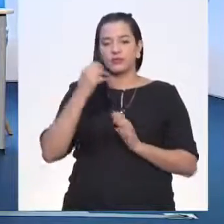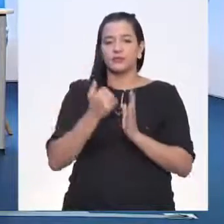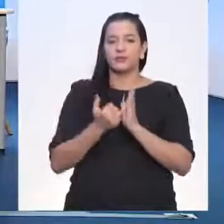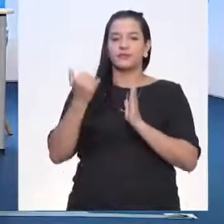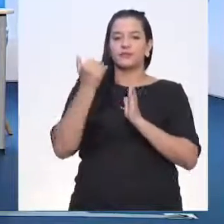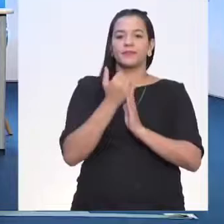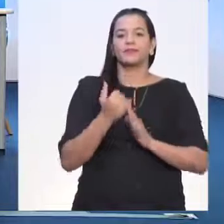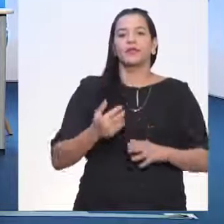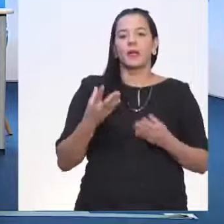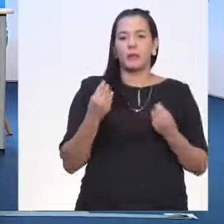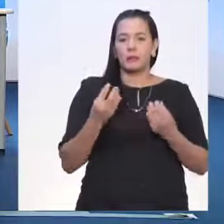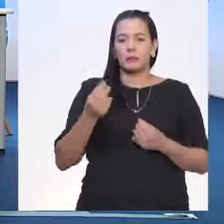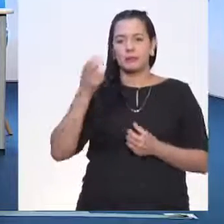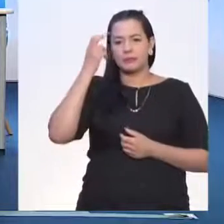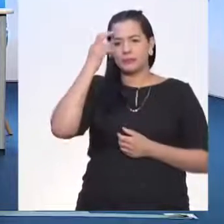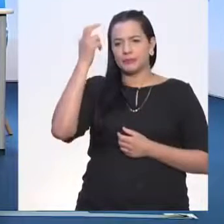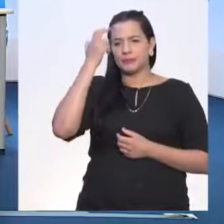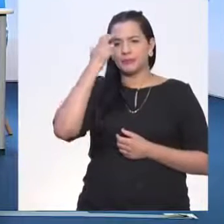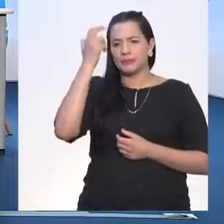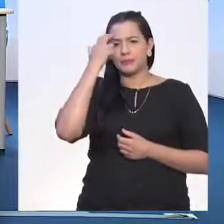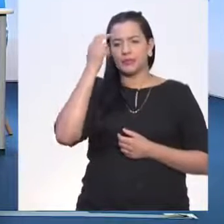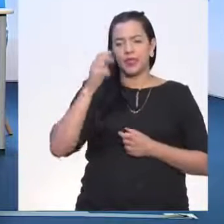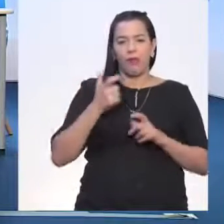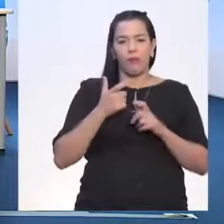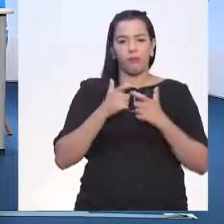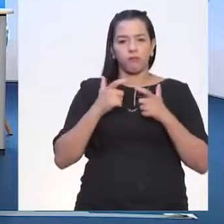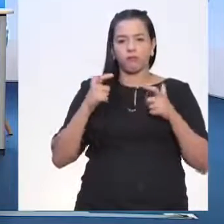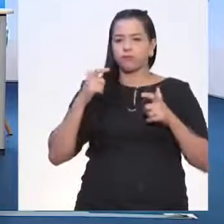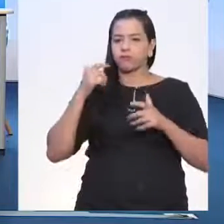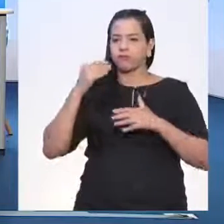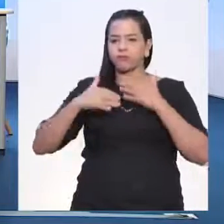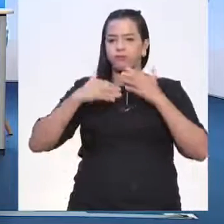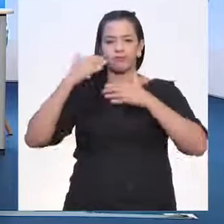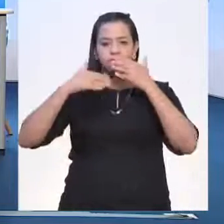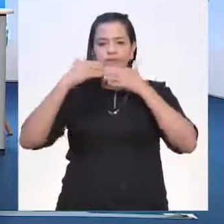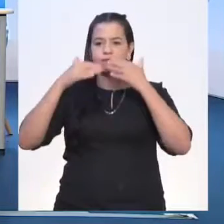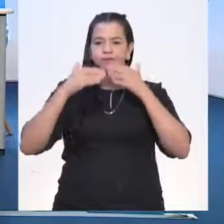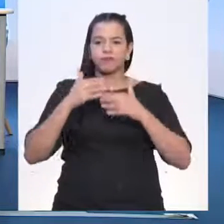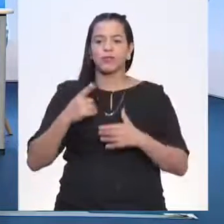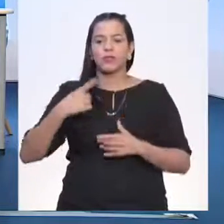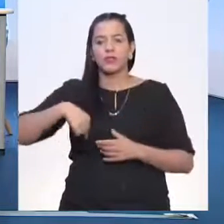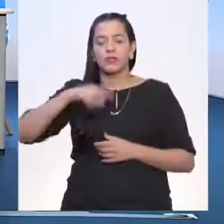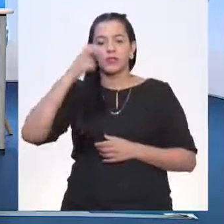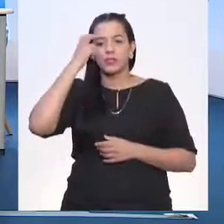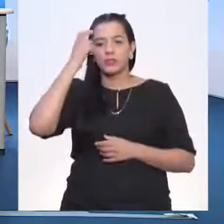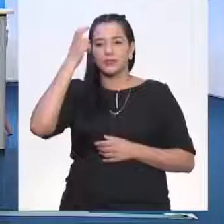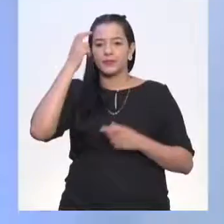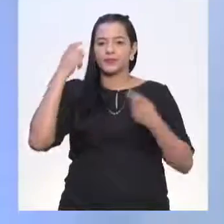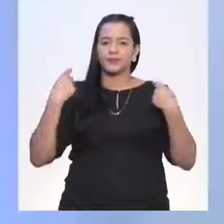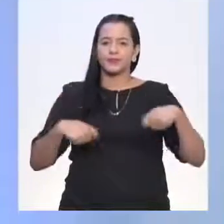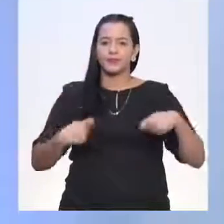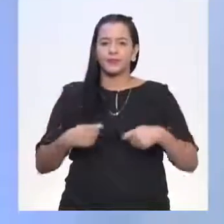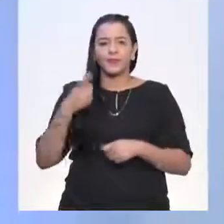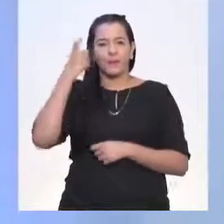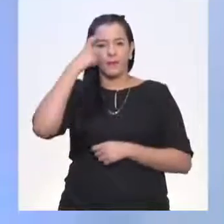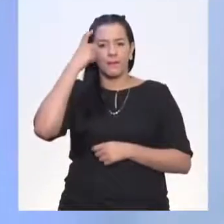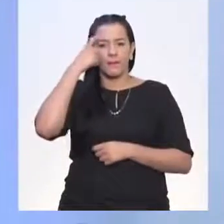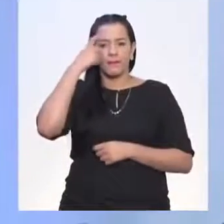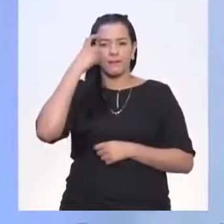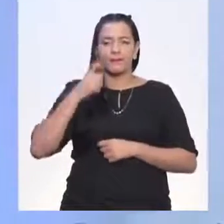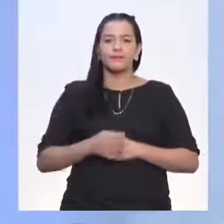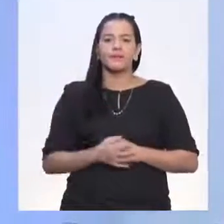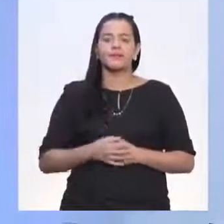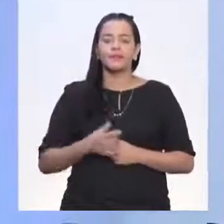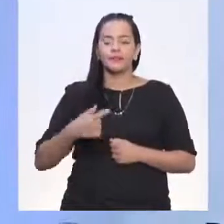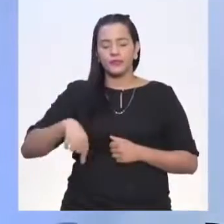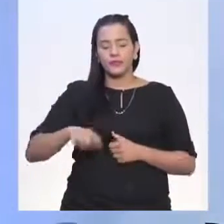tão inteligente, e essa inteligência ela só cresce. A gente é tão inteligente, tem que pensar em soluções inteligentes para os